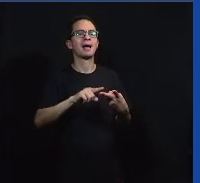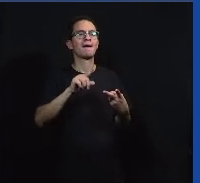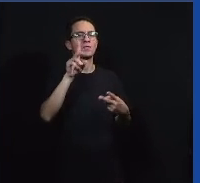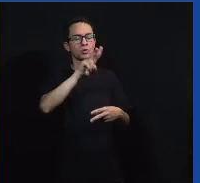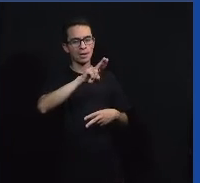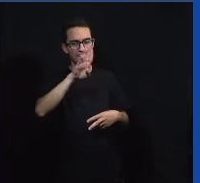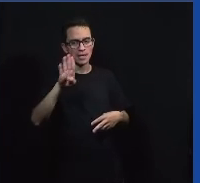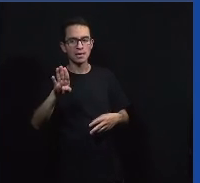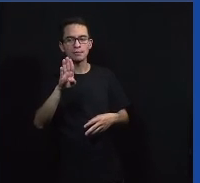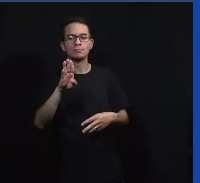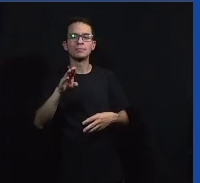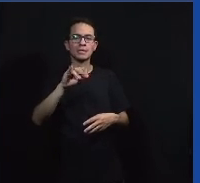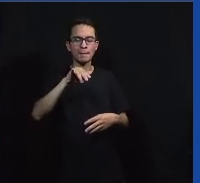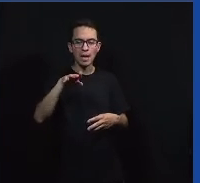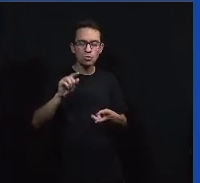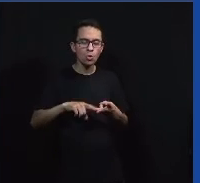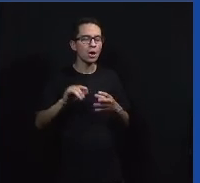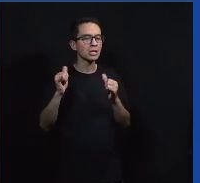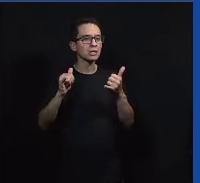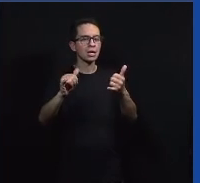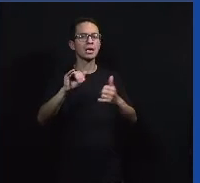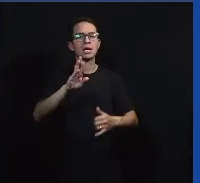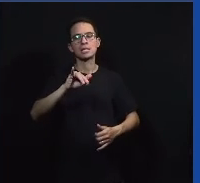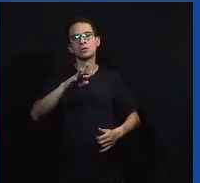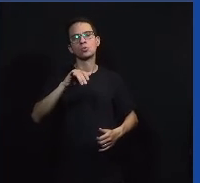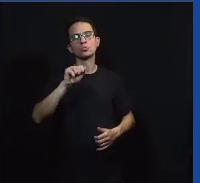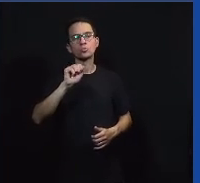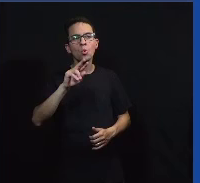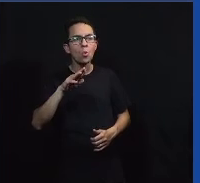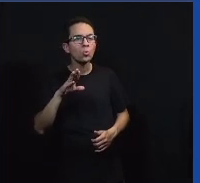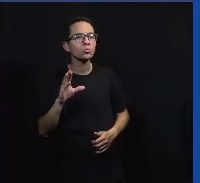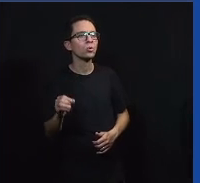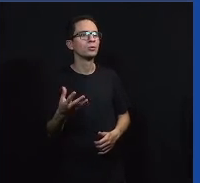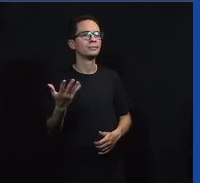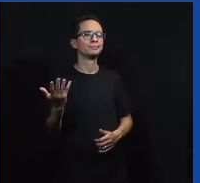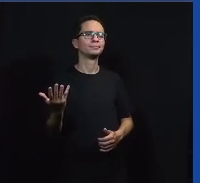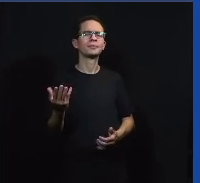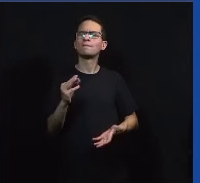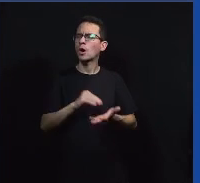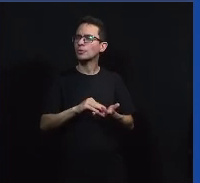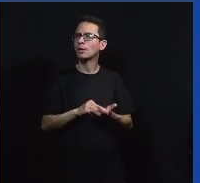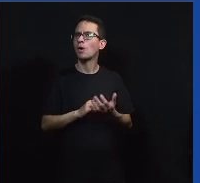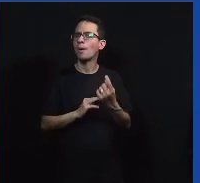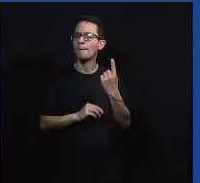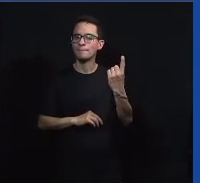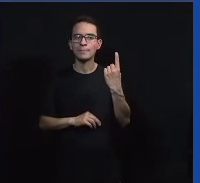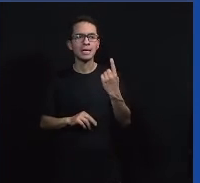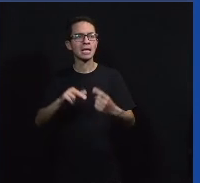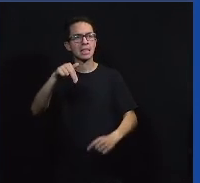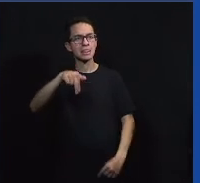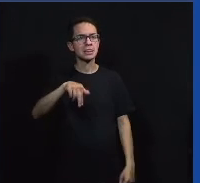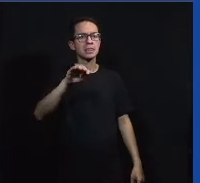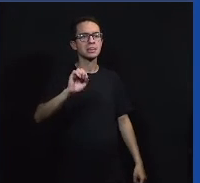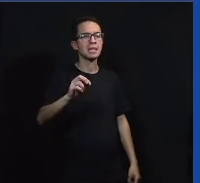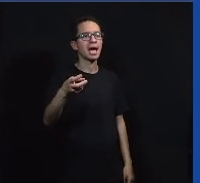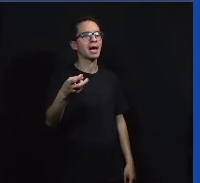Votorantim Energia, Citrosuco e falta uma, Nexa.